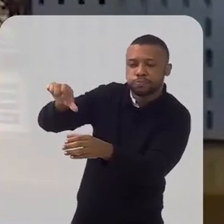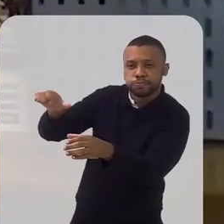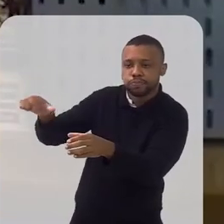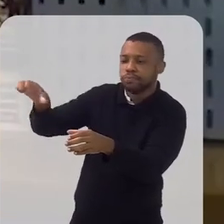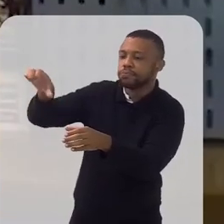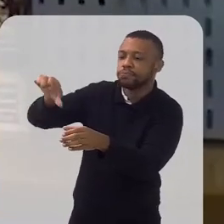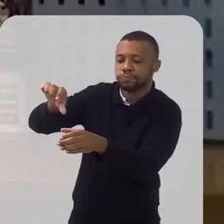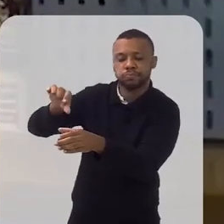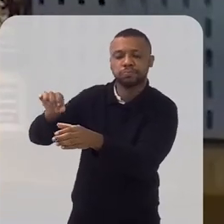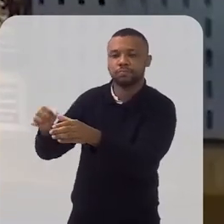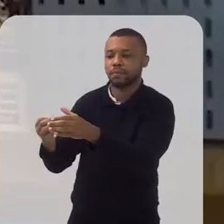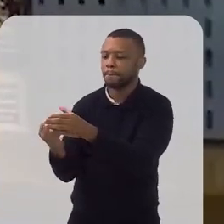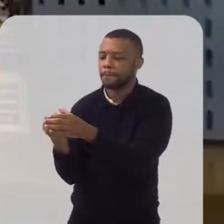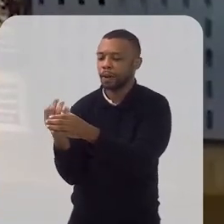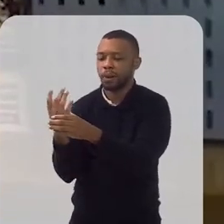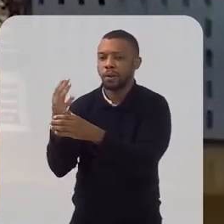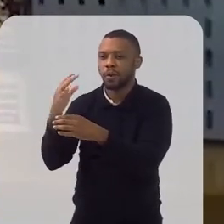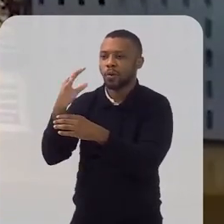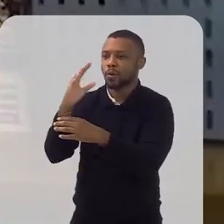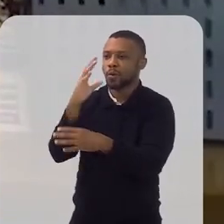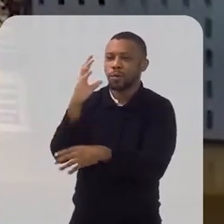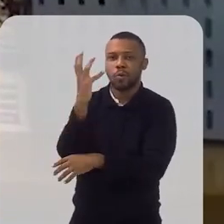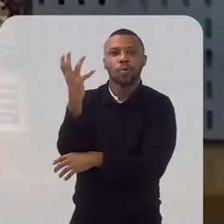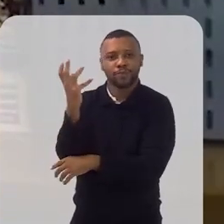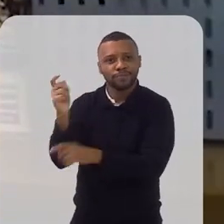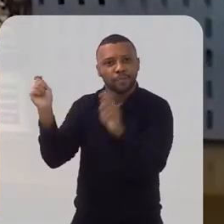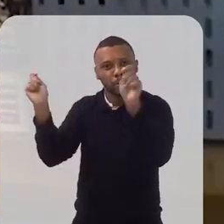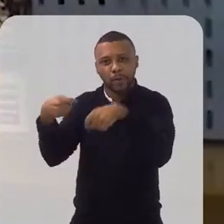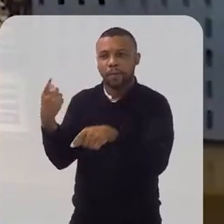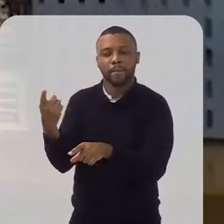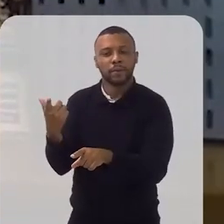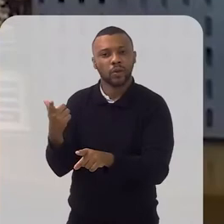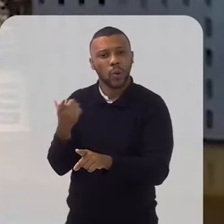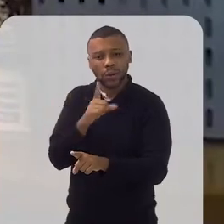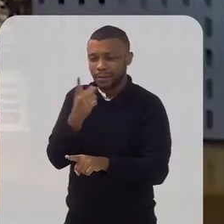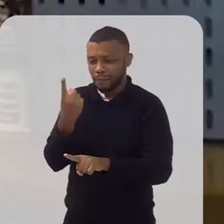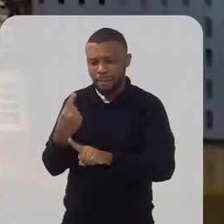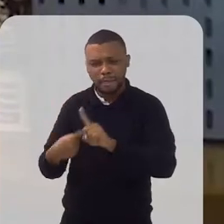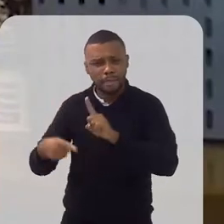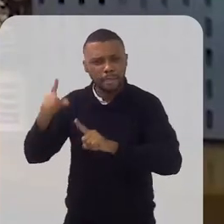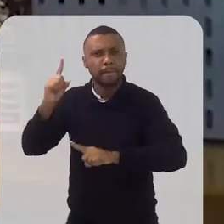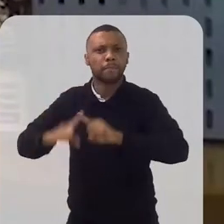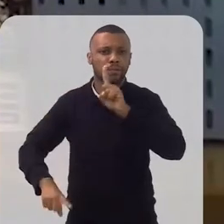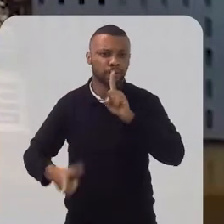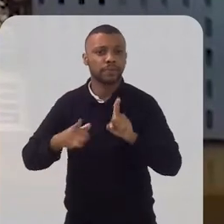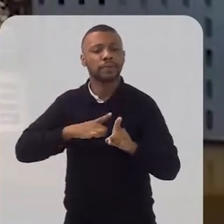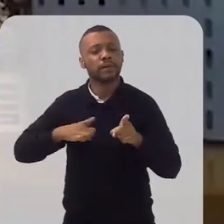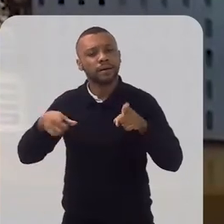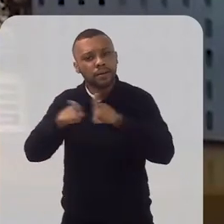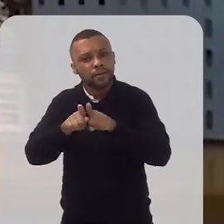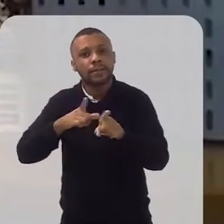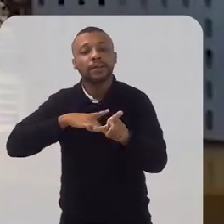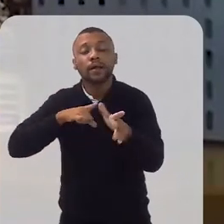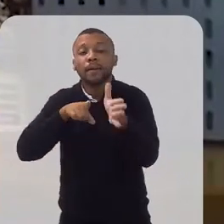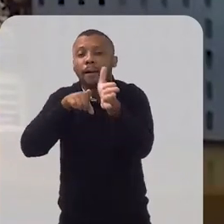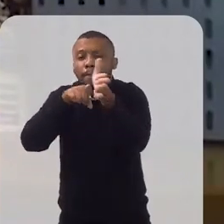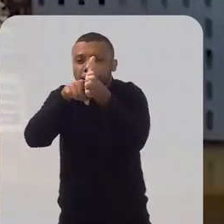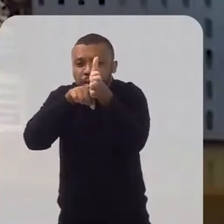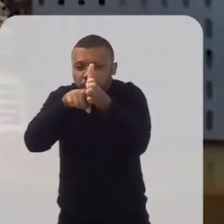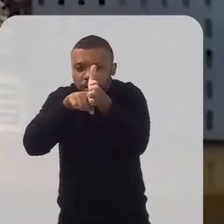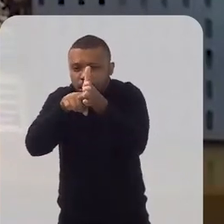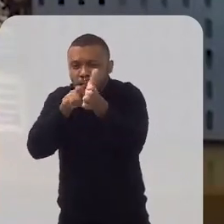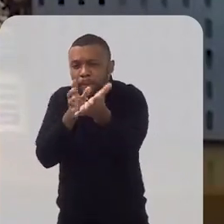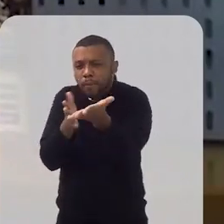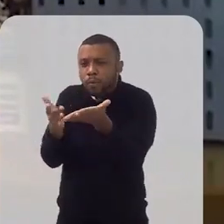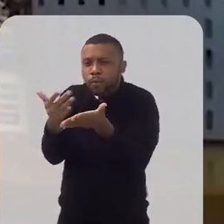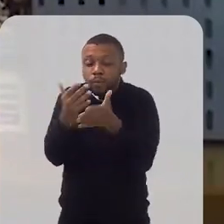e têm grande potencial para se desenvolver. Então, estamos apresentando o resultado. Há um diagnóstico também do projeto, um diagnóstico